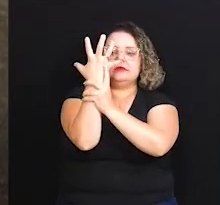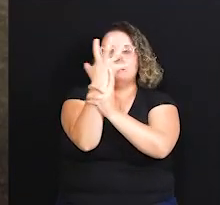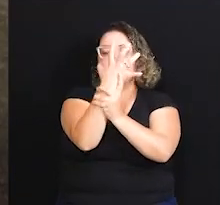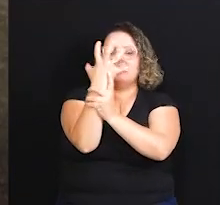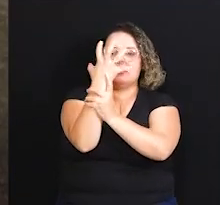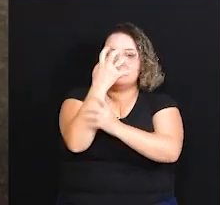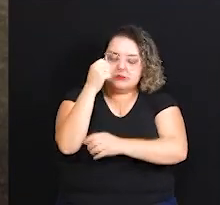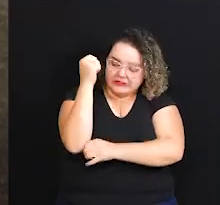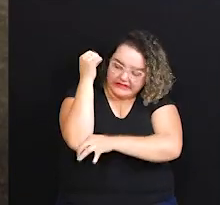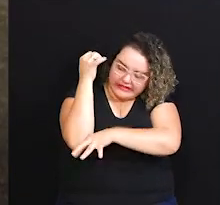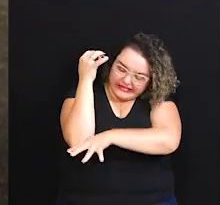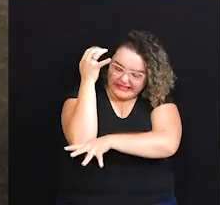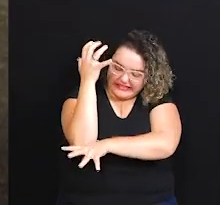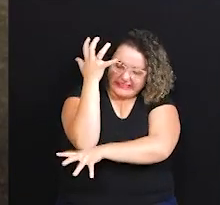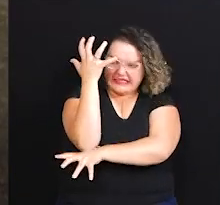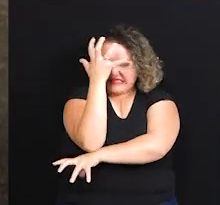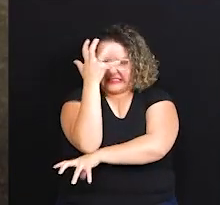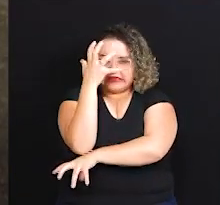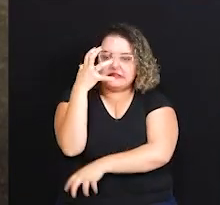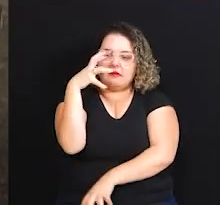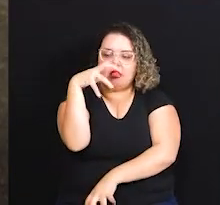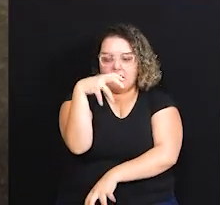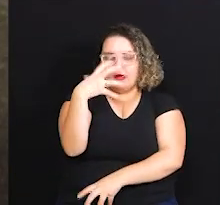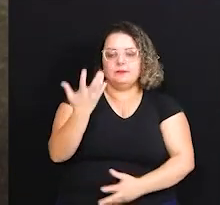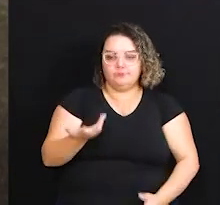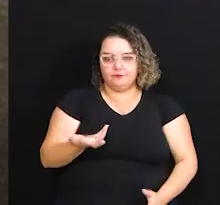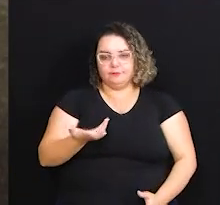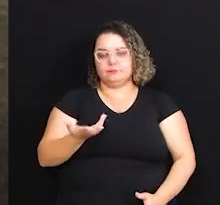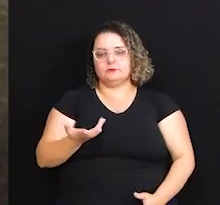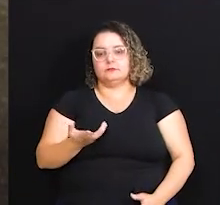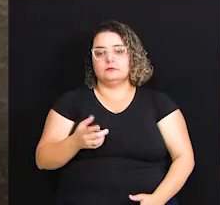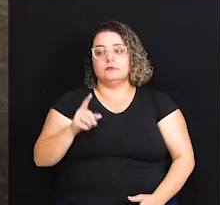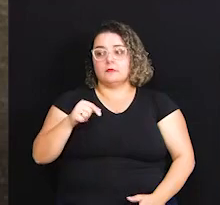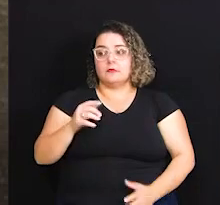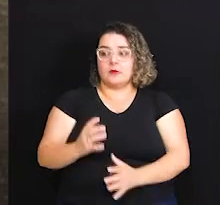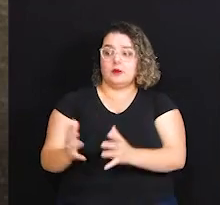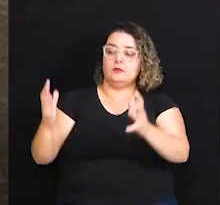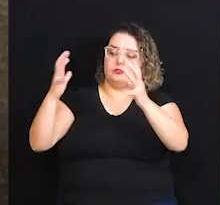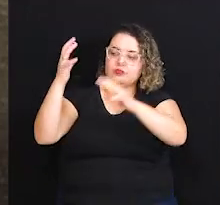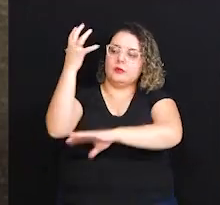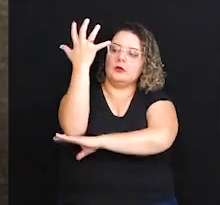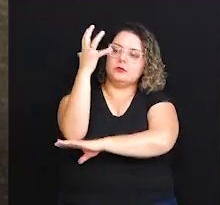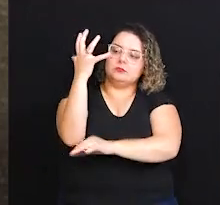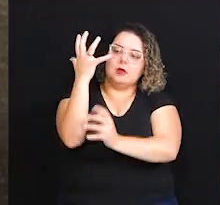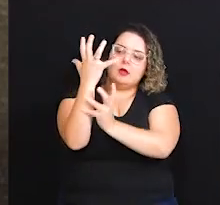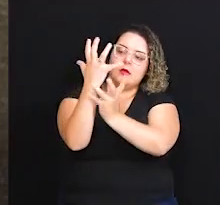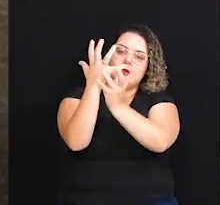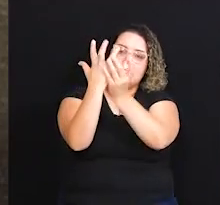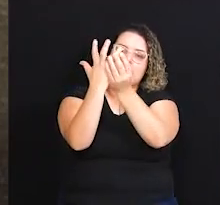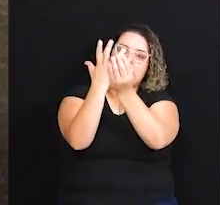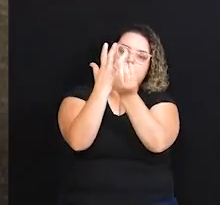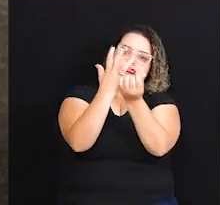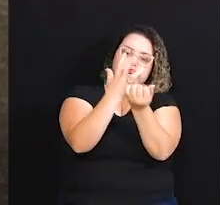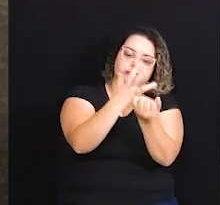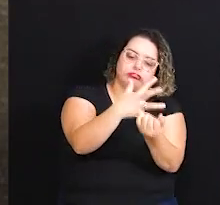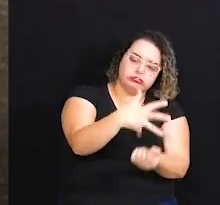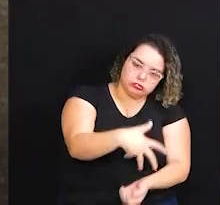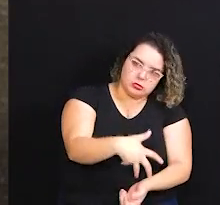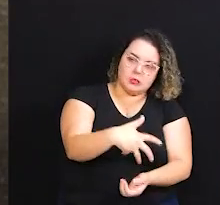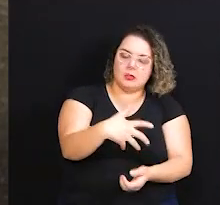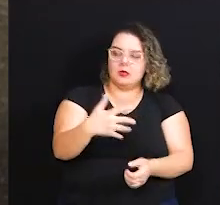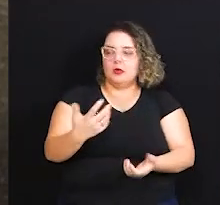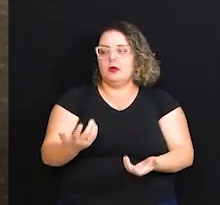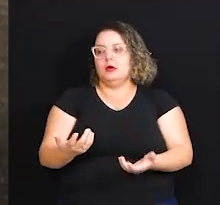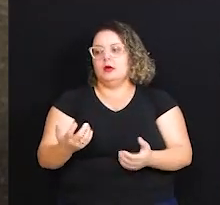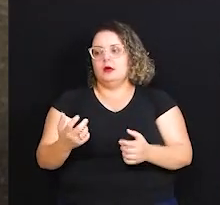das raízes, quanto pela sobreposição na copa das árvores mesmo, de tirar a